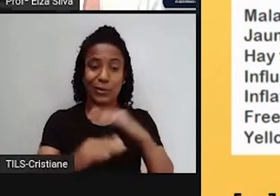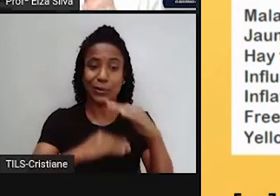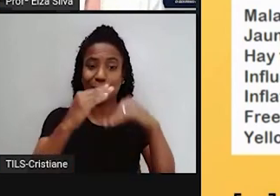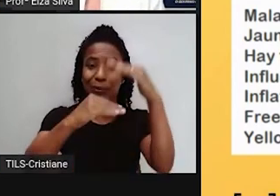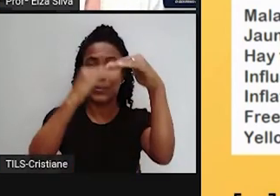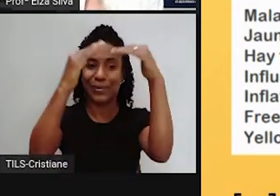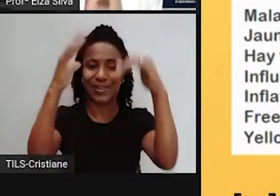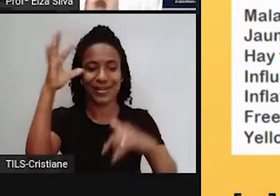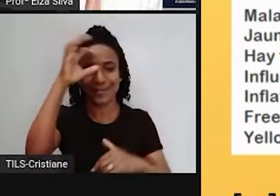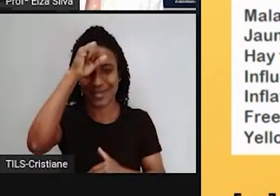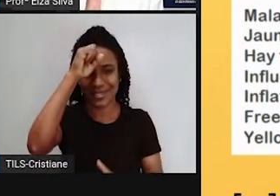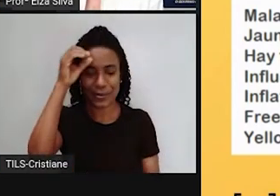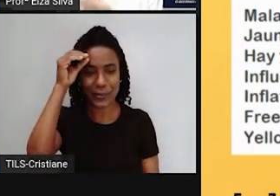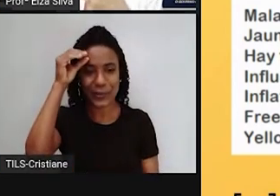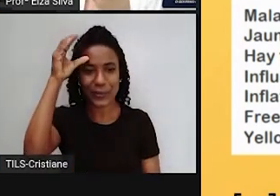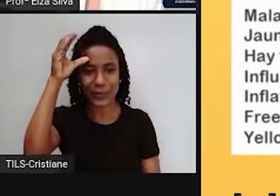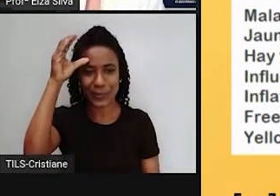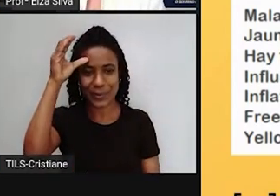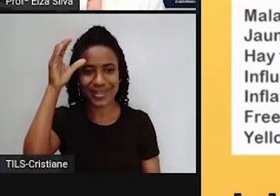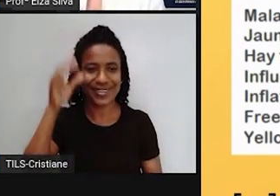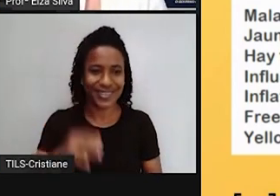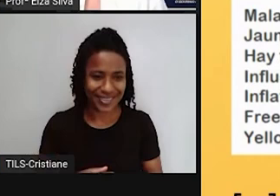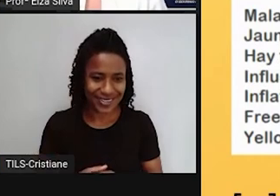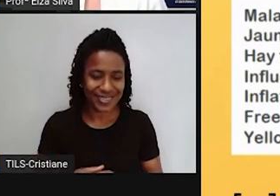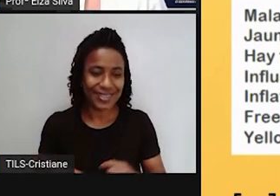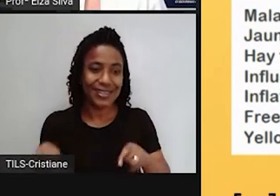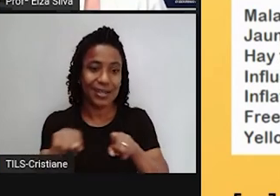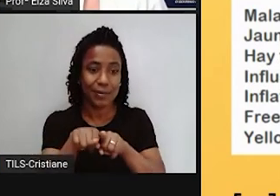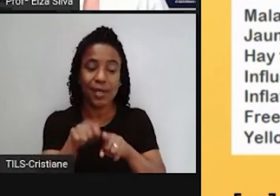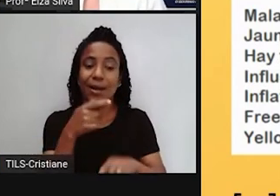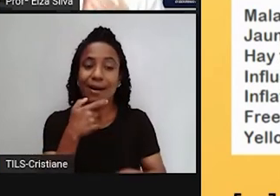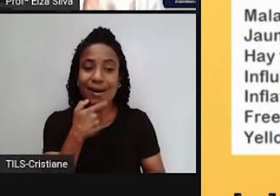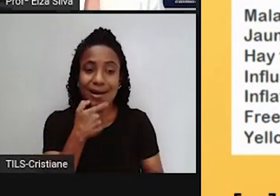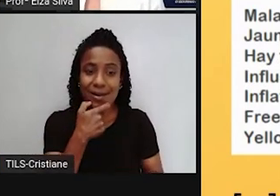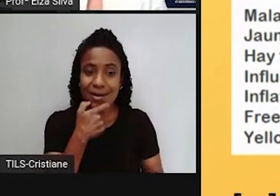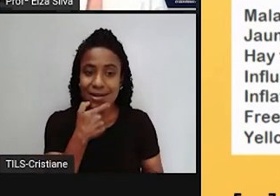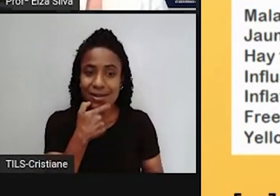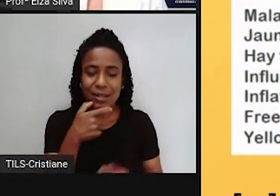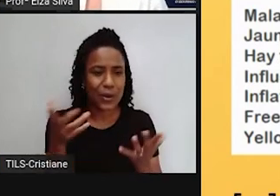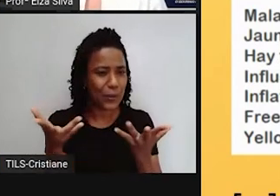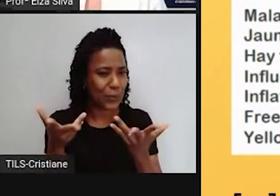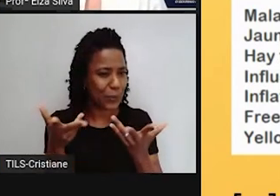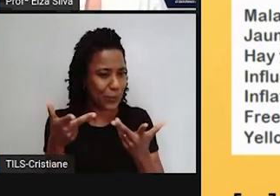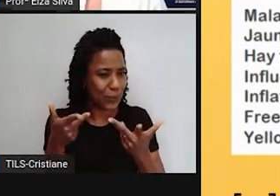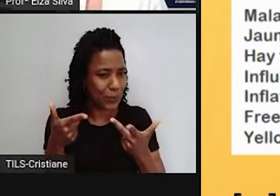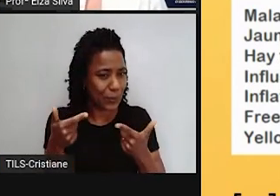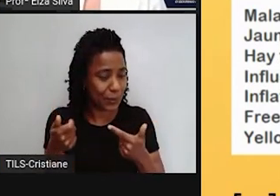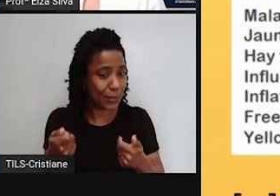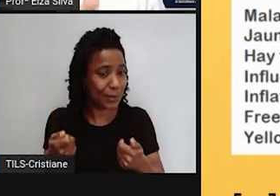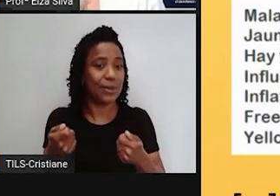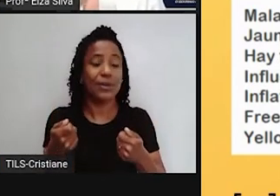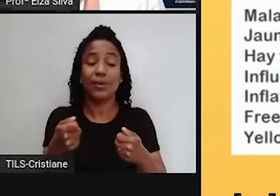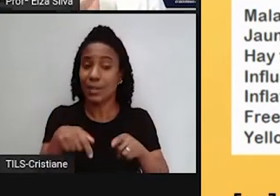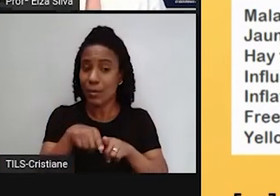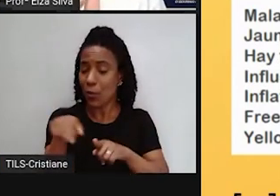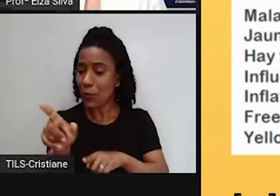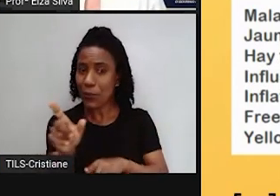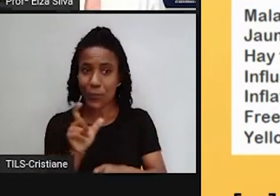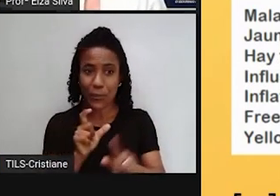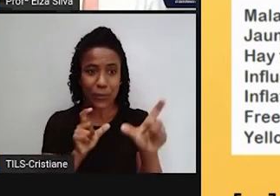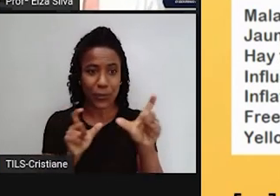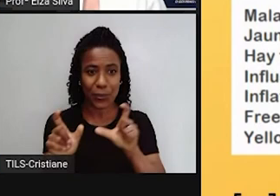e para melhorar a nossa fluência no inglês, ampliar o nosso vocabulário, e nós vamos ficar,